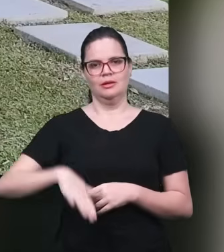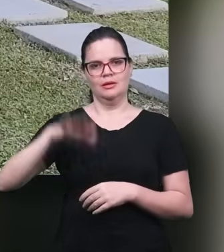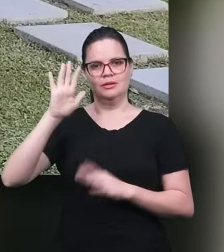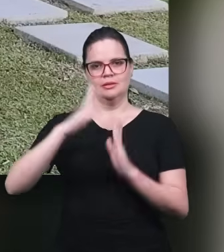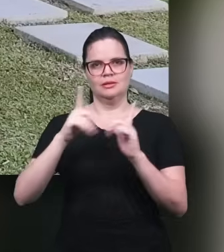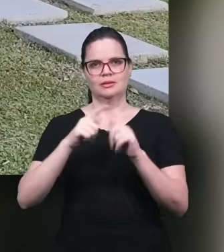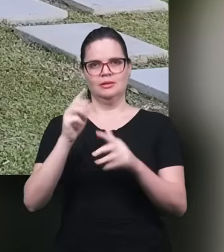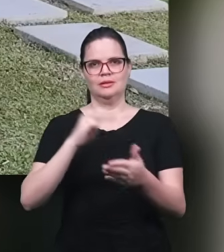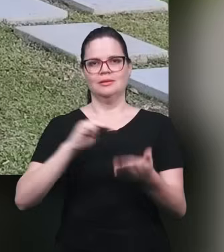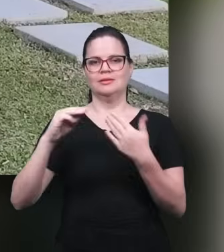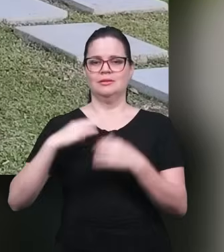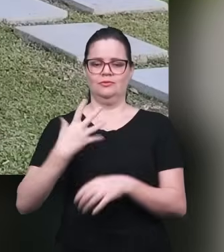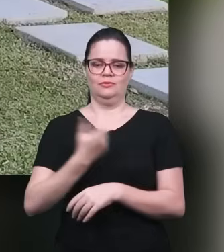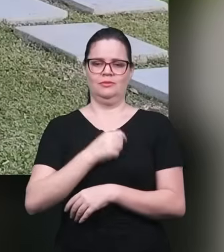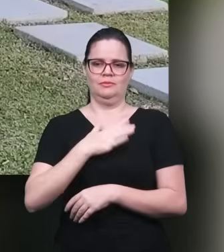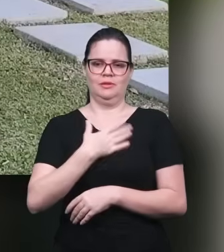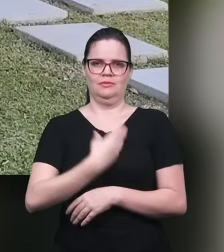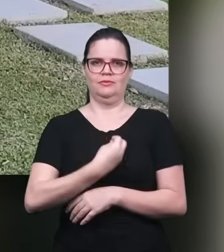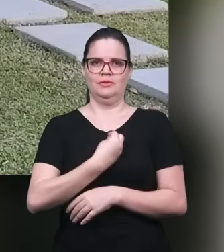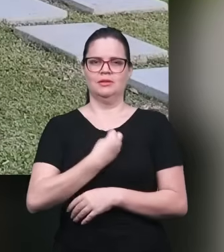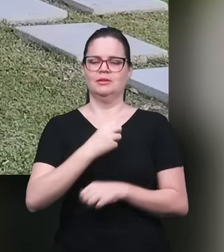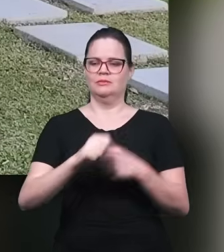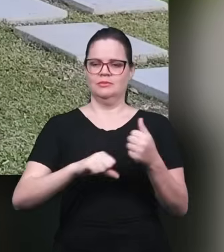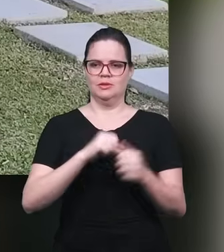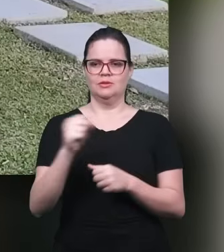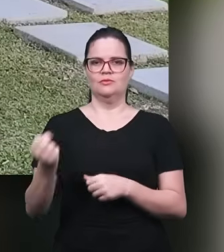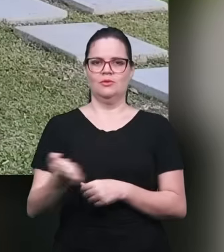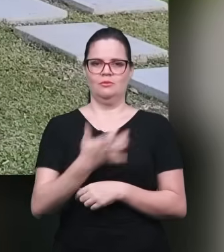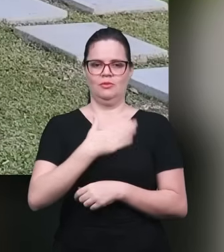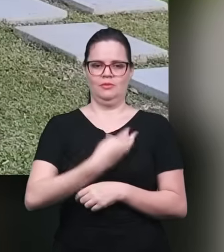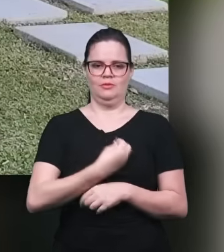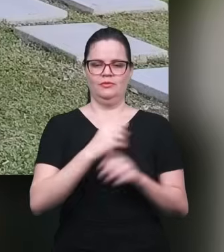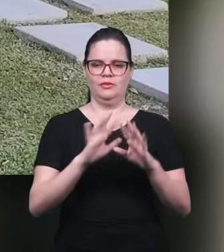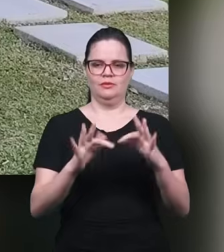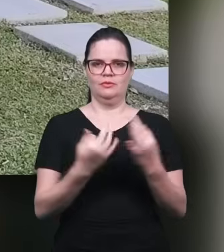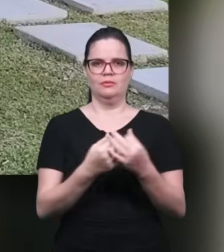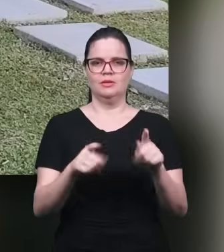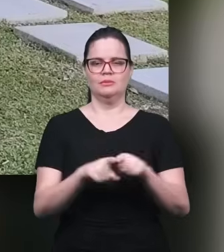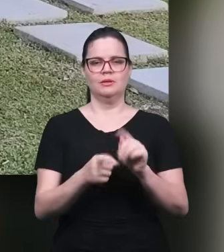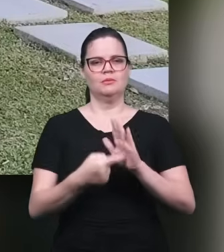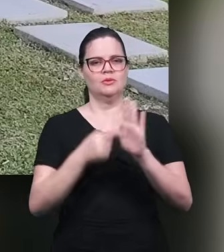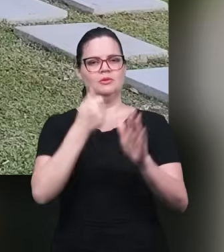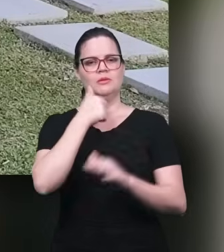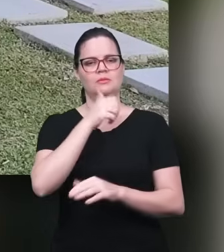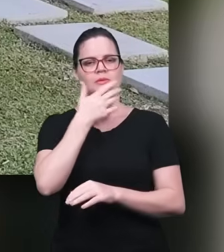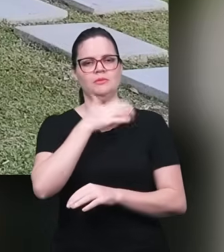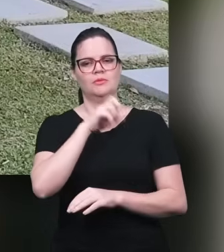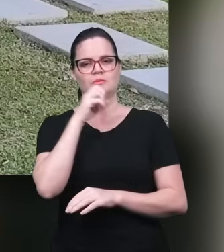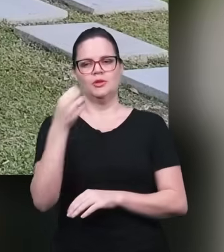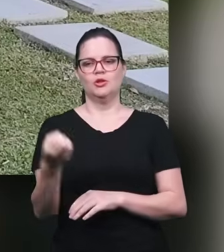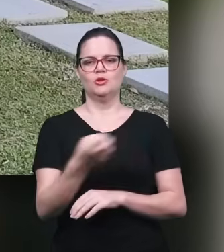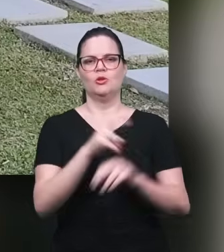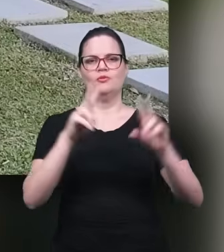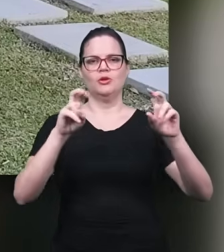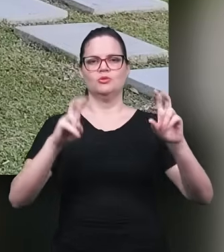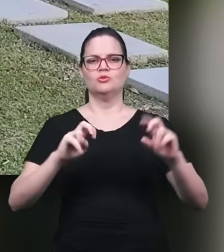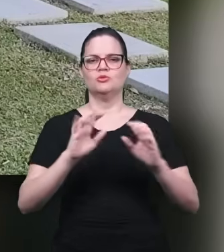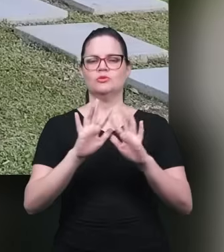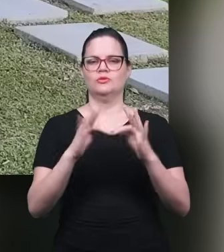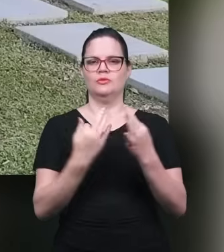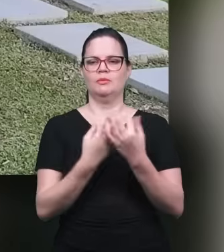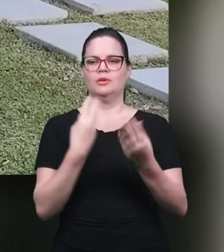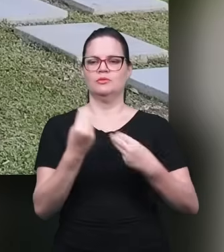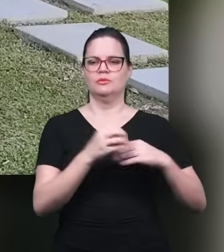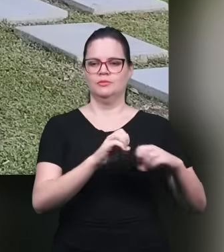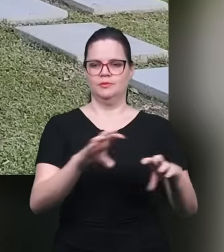igreja Maranata me salvou, mudou o rumo da minha família, mostrou aos meus pais uma nova perspectiva de família, de criação de